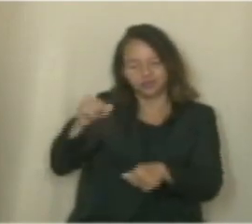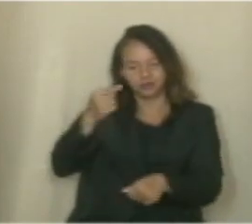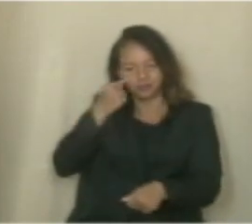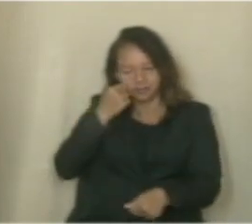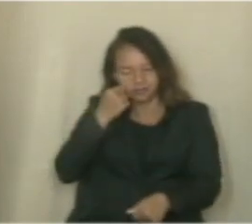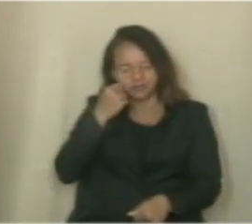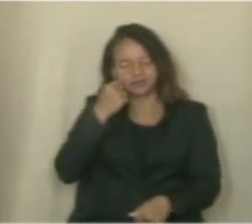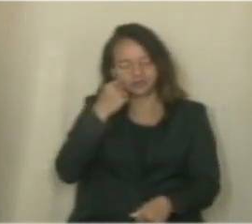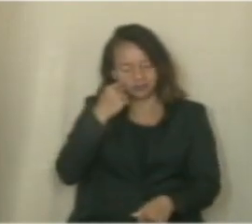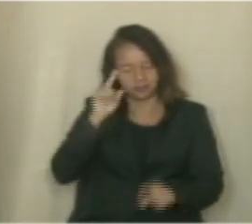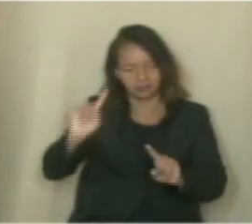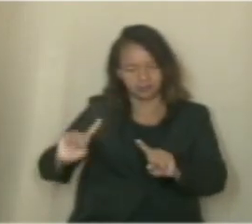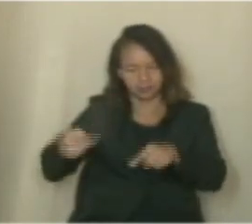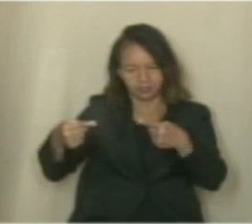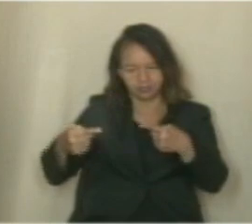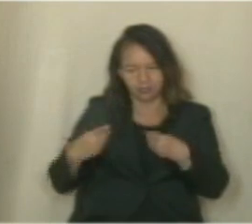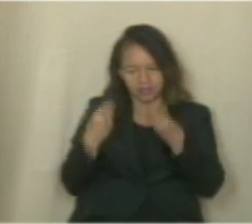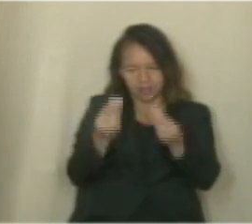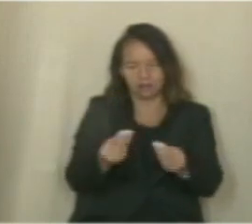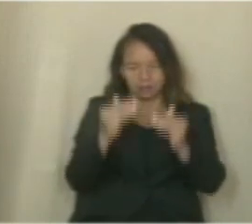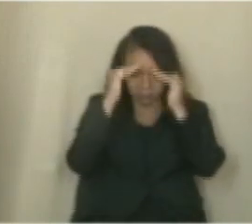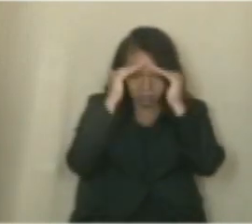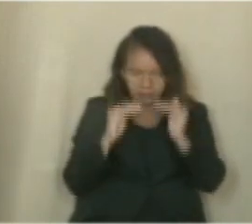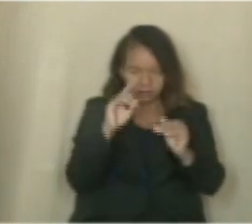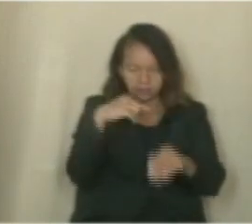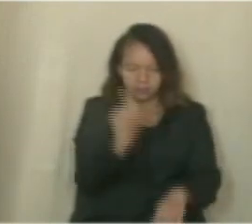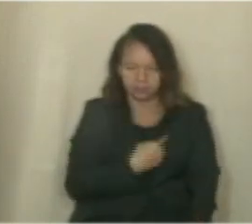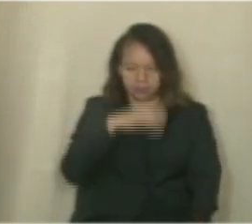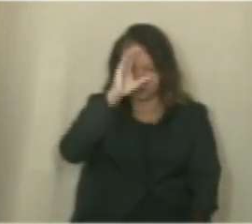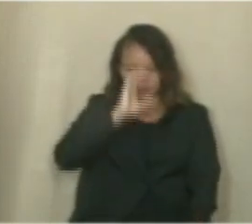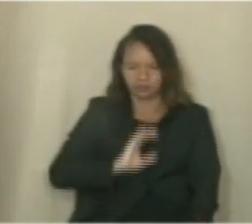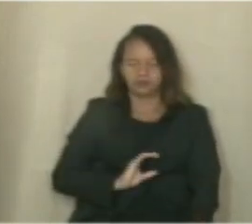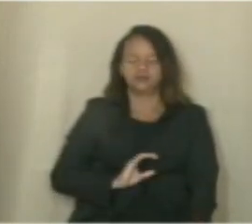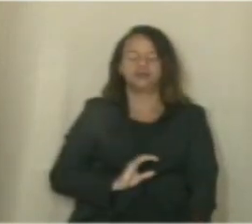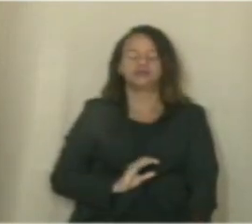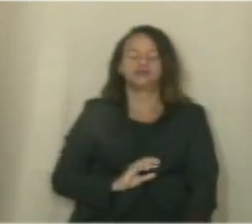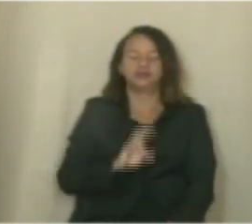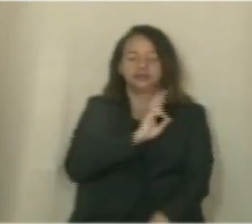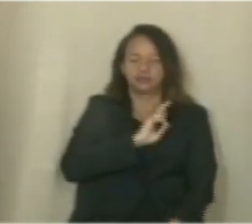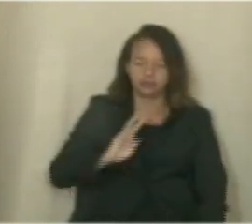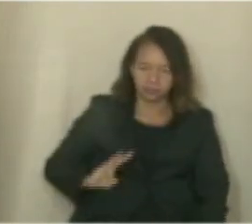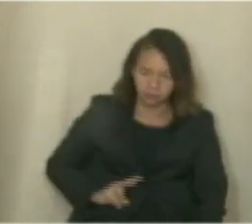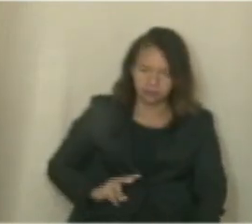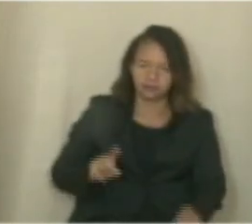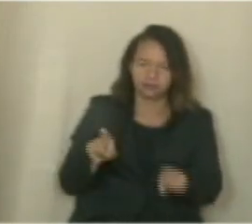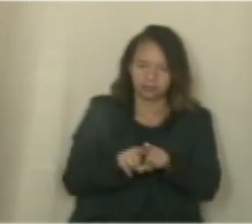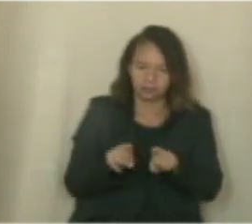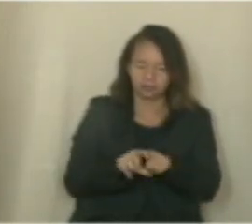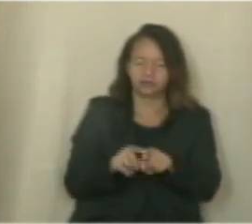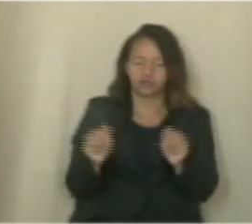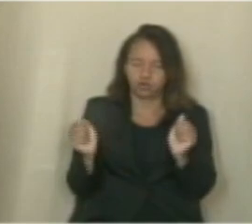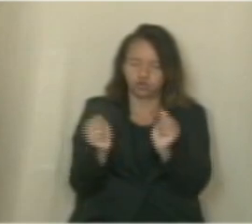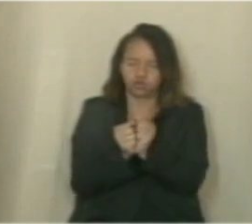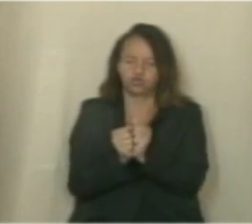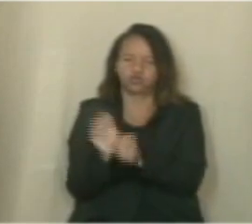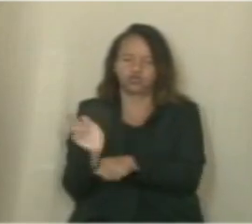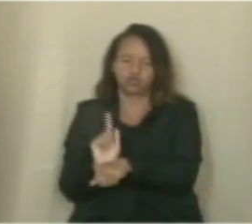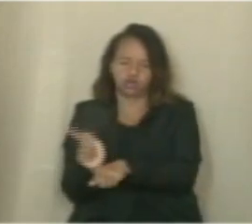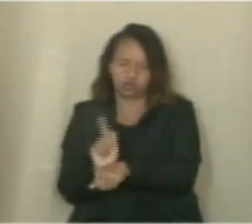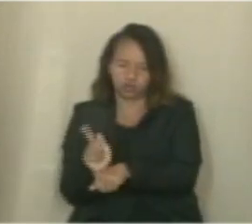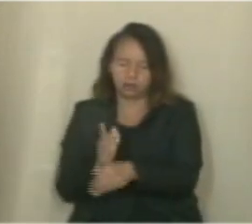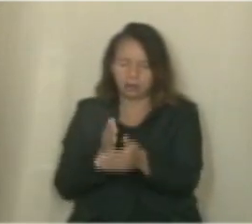Campos no desafio de dar mais dignidade aos nossos cidadãos. Vereadores que estão jogando junto da gestão